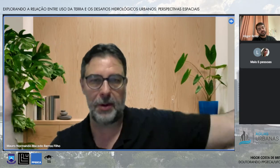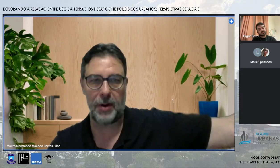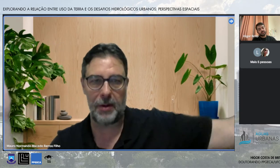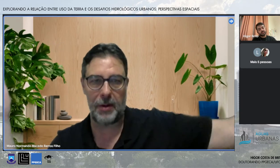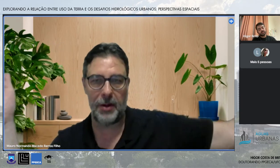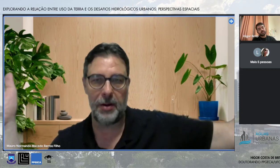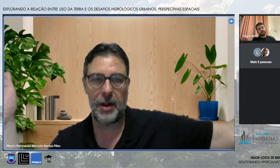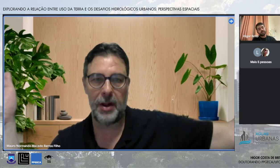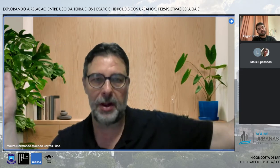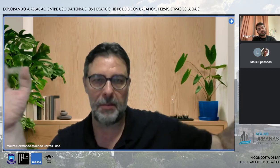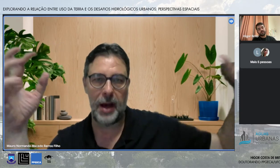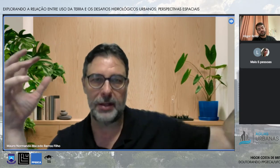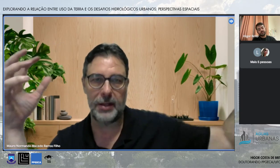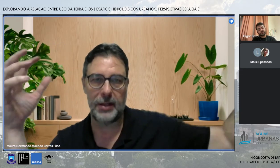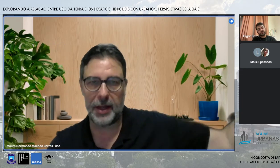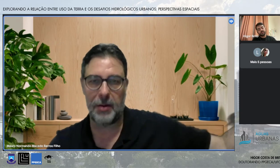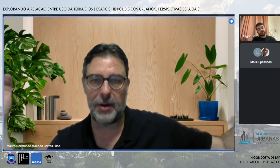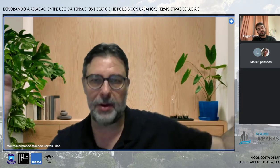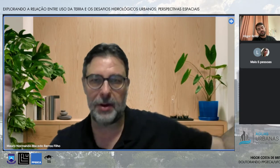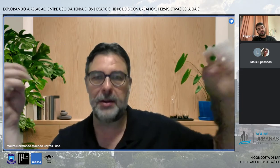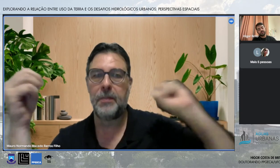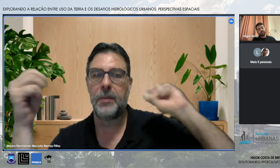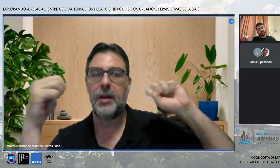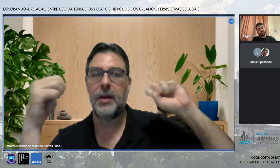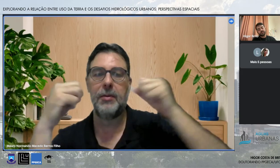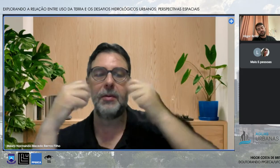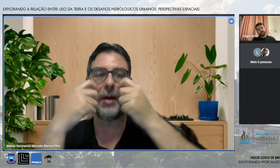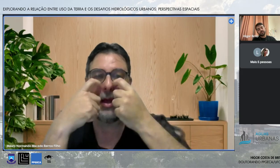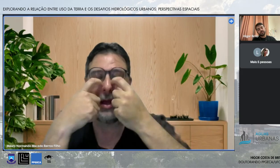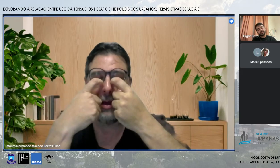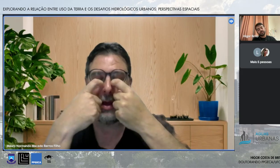intervalo temporal maior, mais ele dá